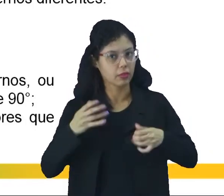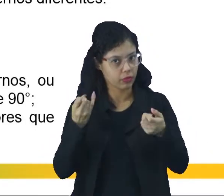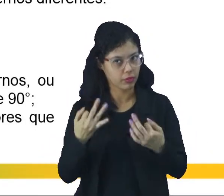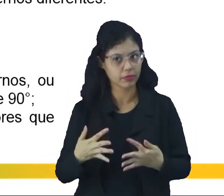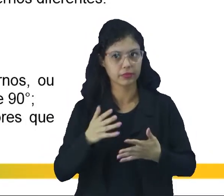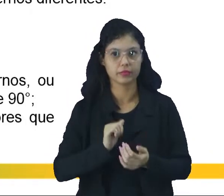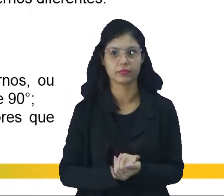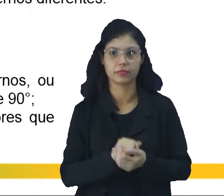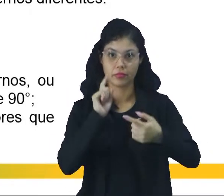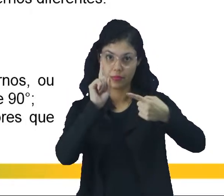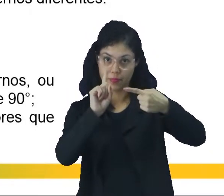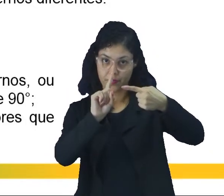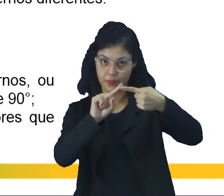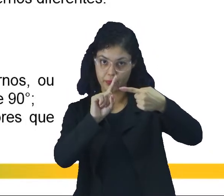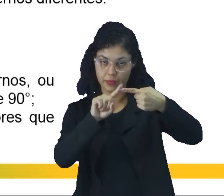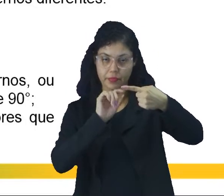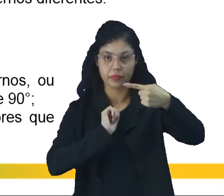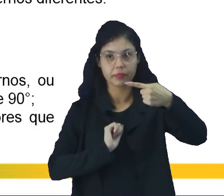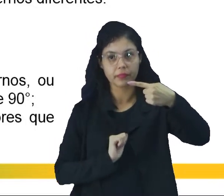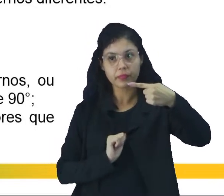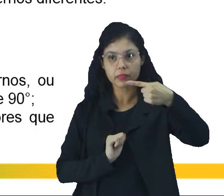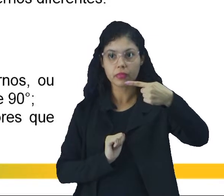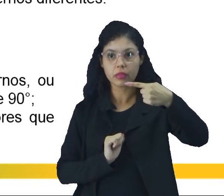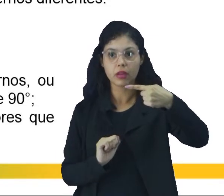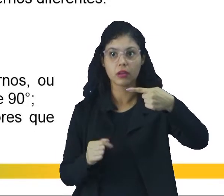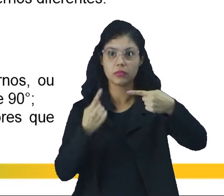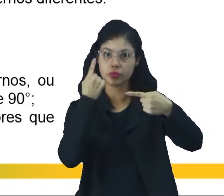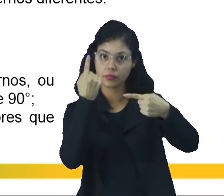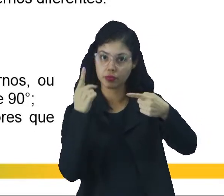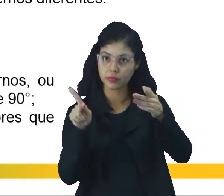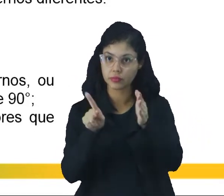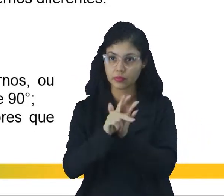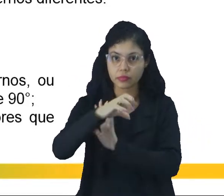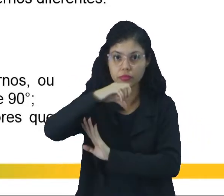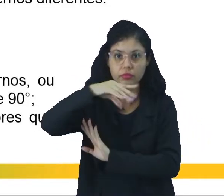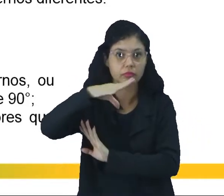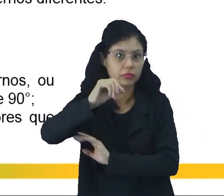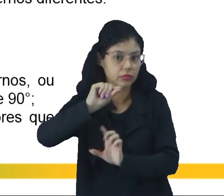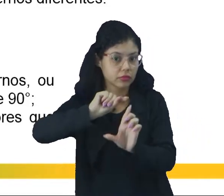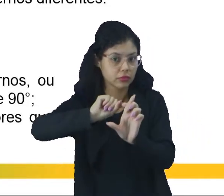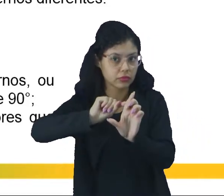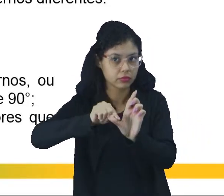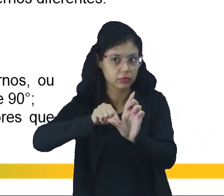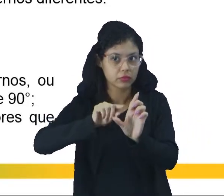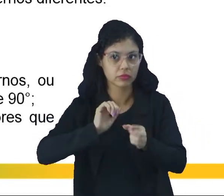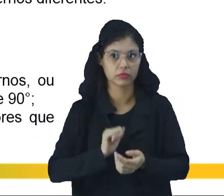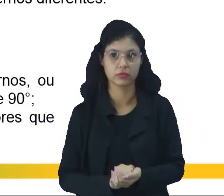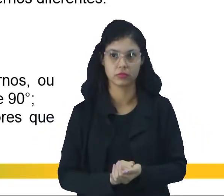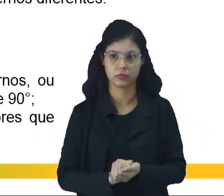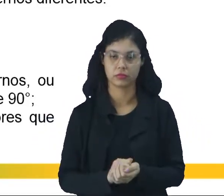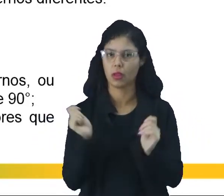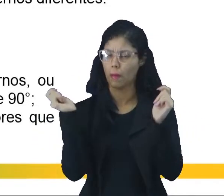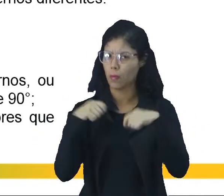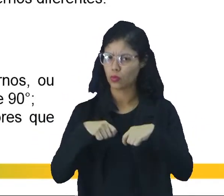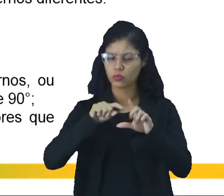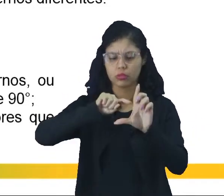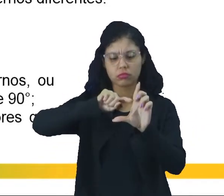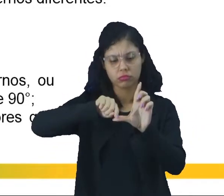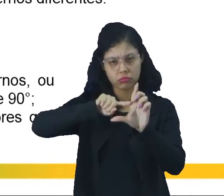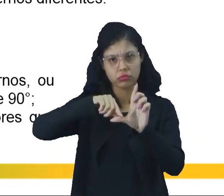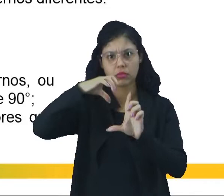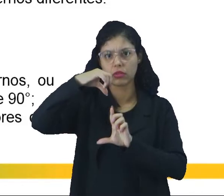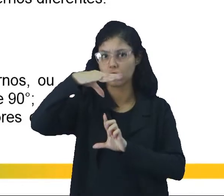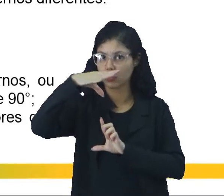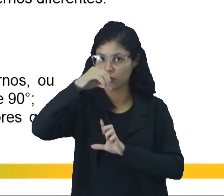explicar? Triângulo retângulo. Um deles é 90 graus. Um dos ângulos é 90 graus.